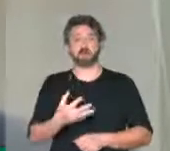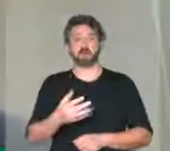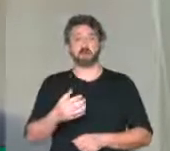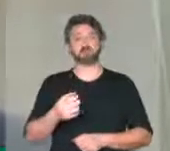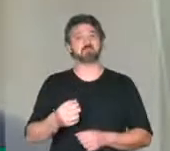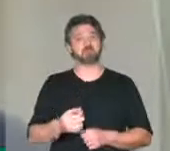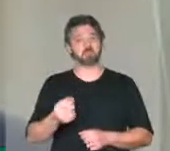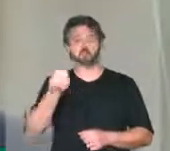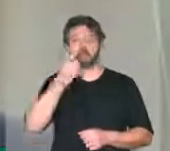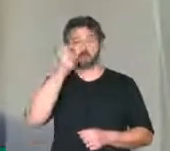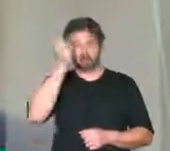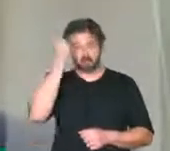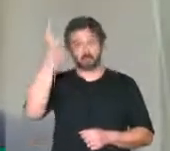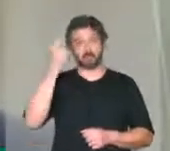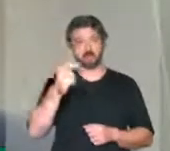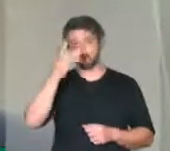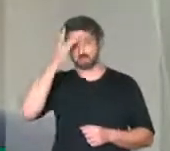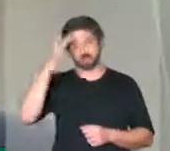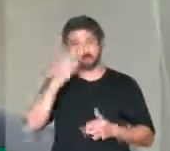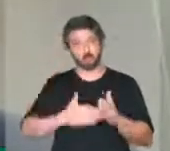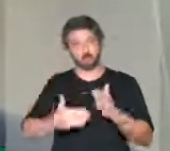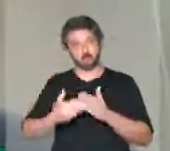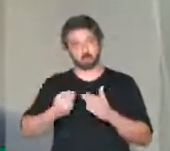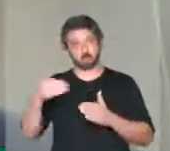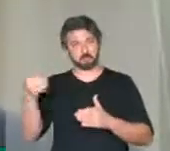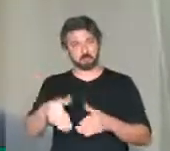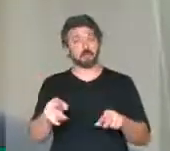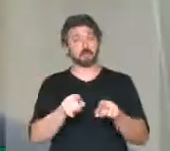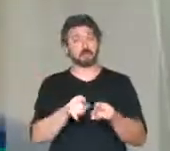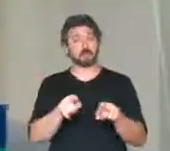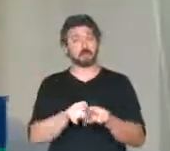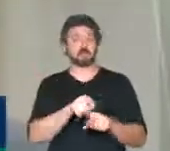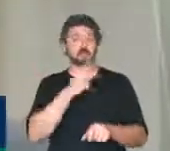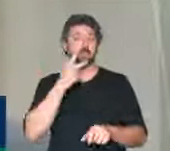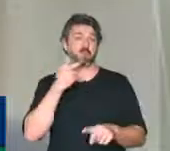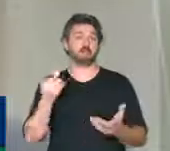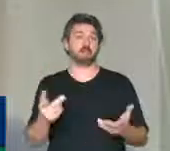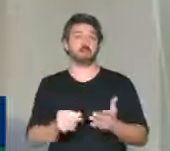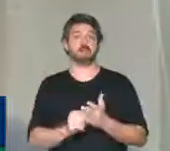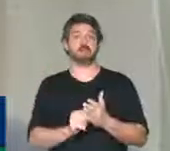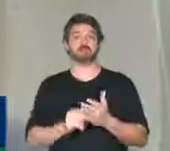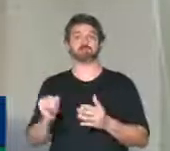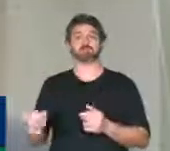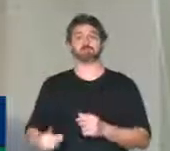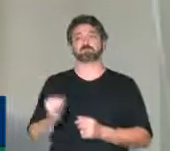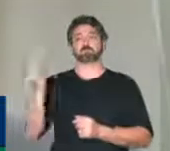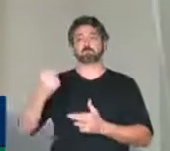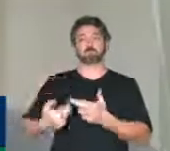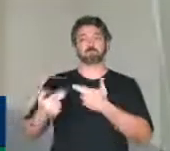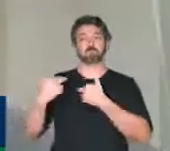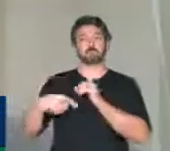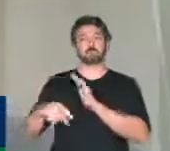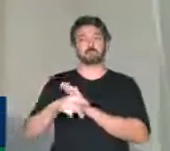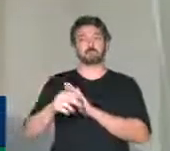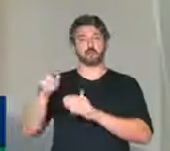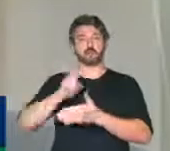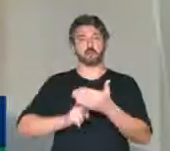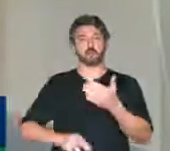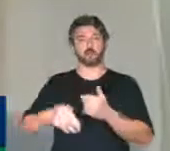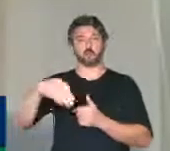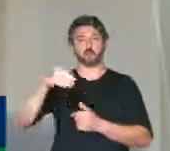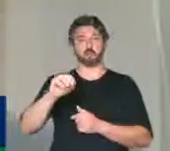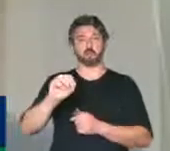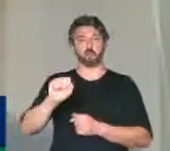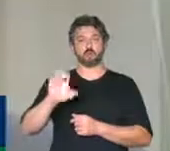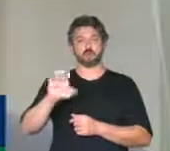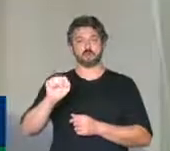do deputado Denis e de todos os que participaram, e por que não registrar aqui também o papel importante do relator Moses. Mas